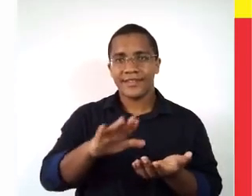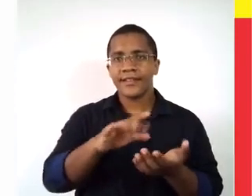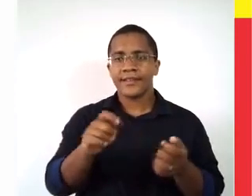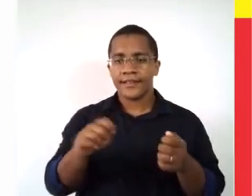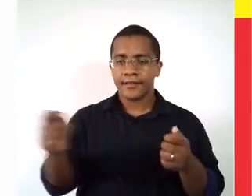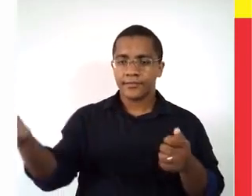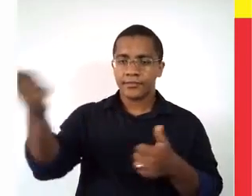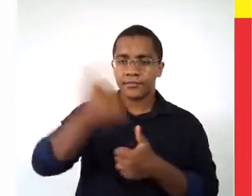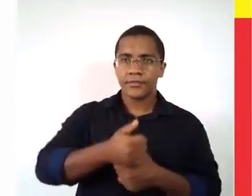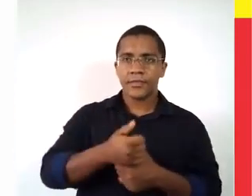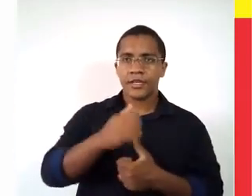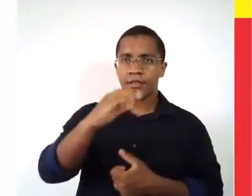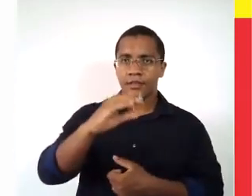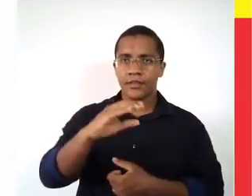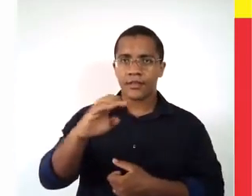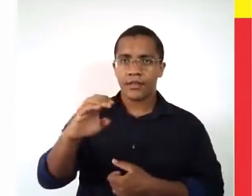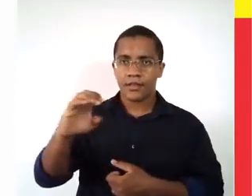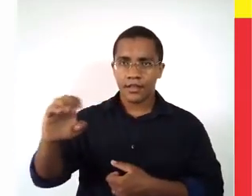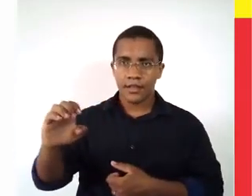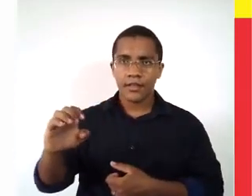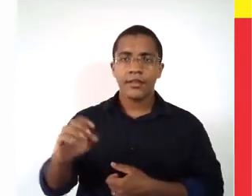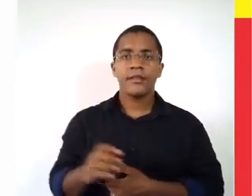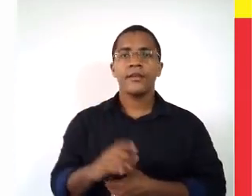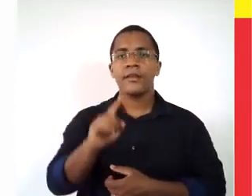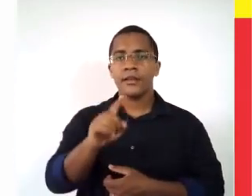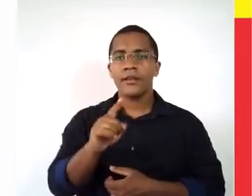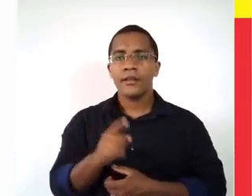para a substituição da CEE,